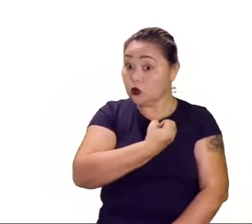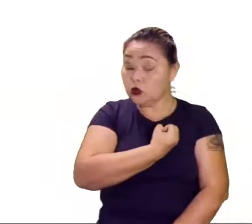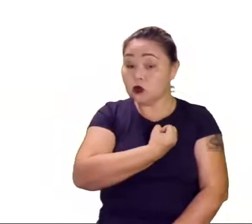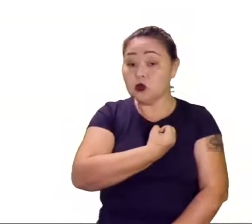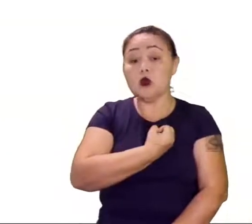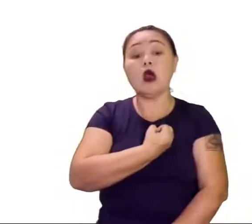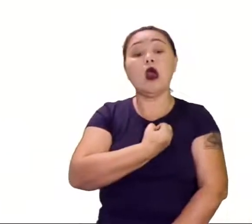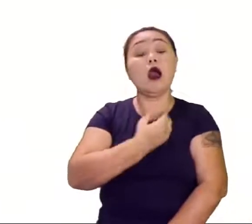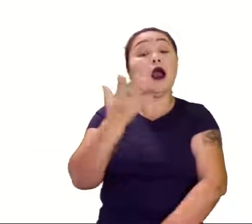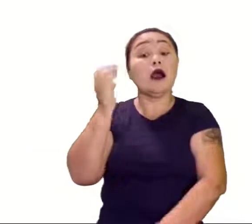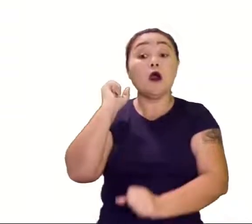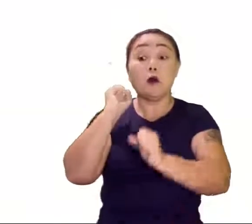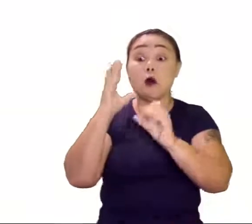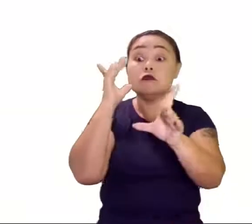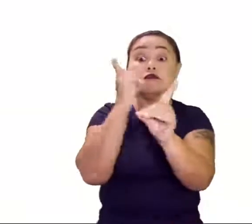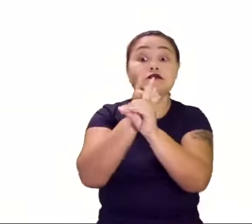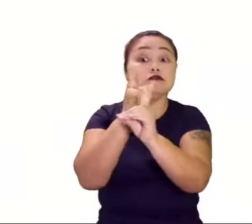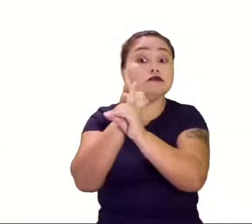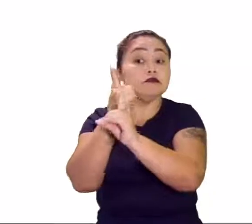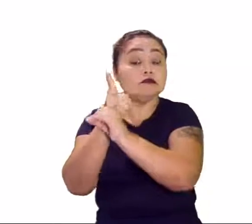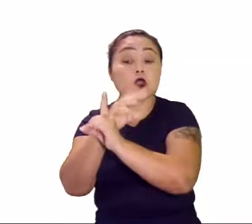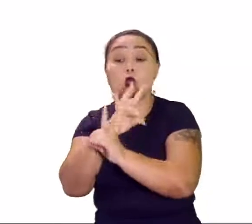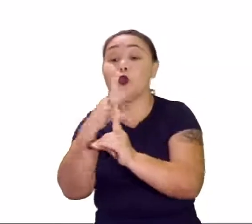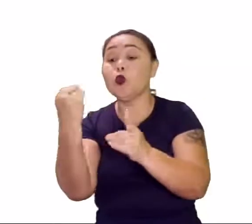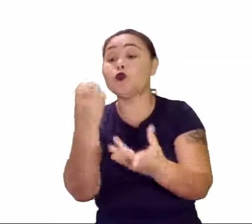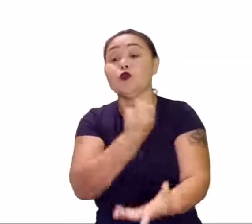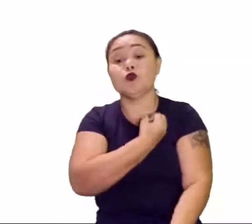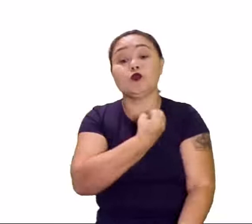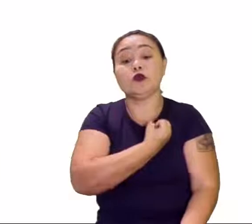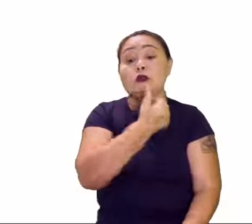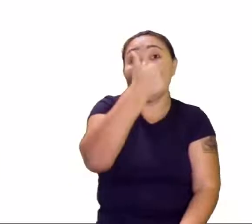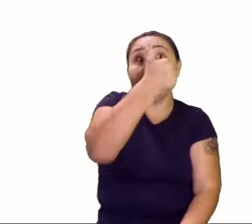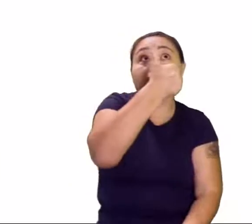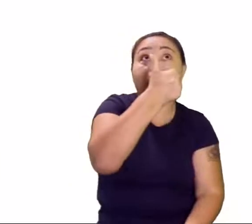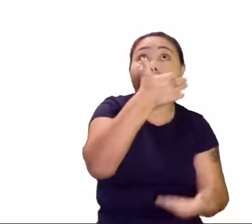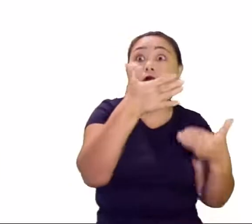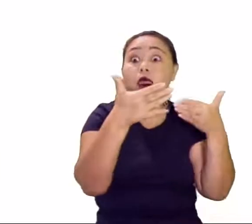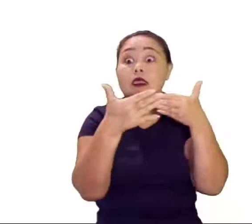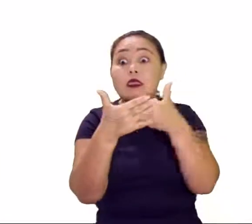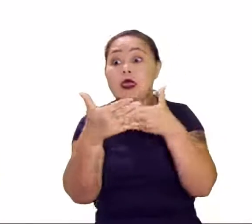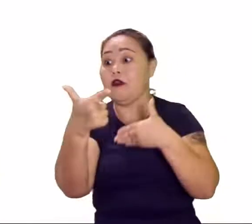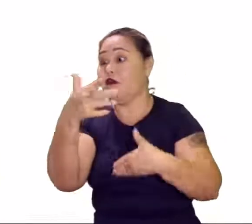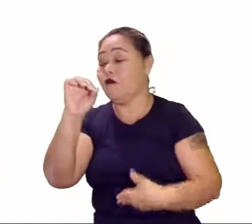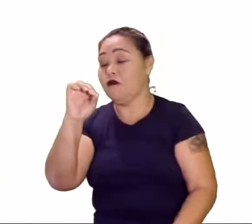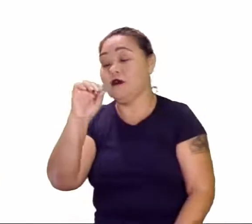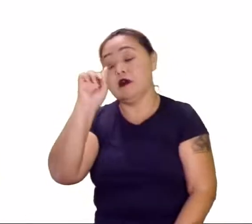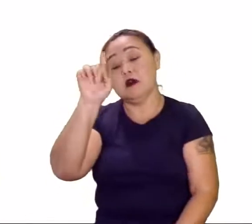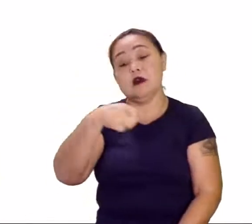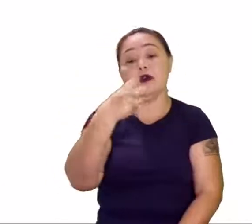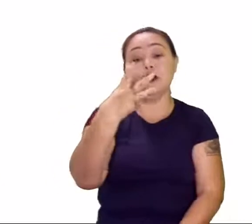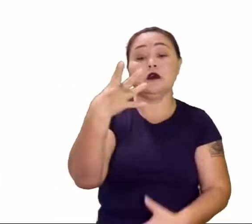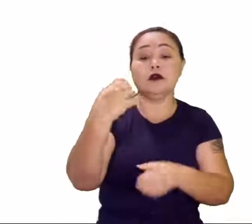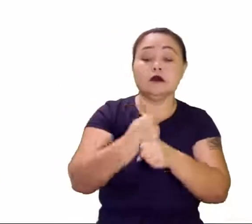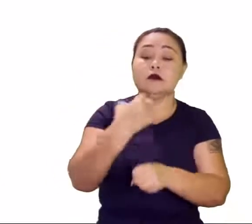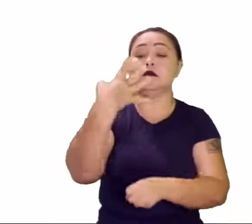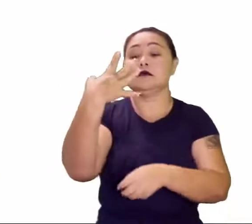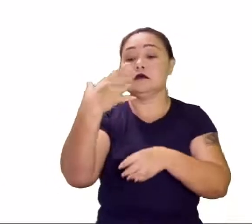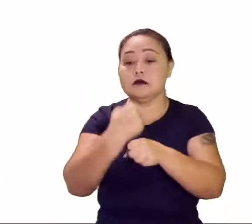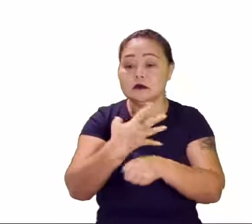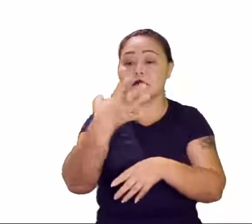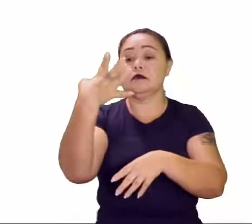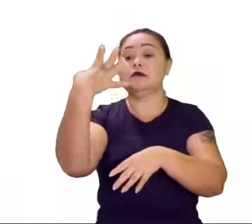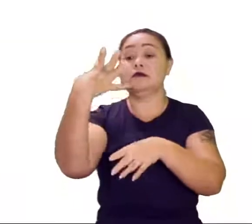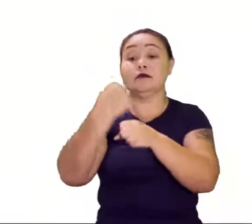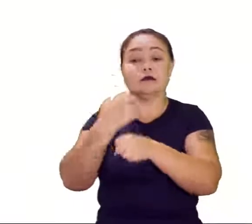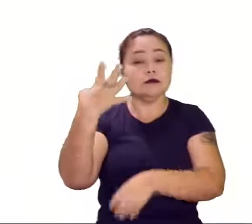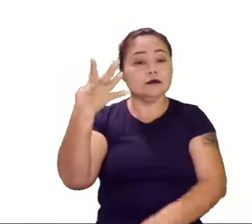determinar todos os números entre o primeiro e o 20º, não pode? O primeiro é 3, então mais 4, mais 4, mais